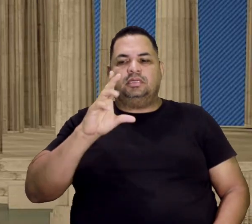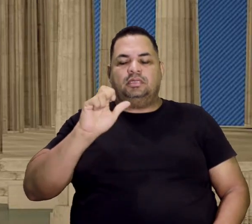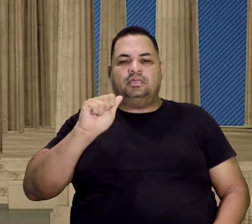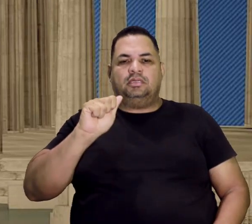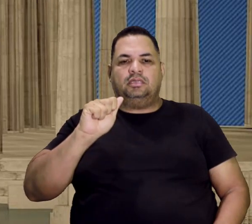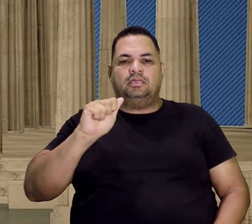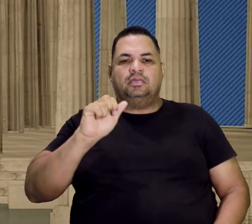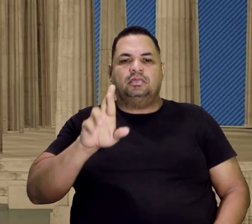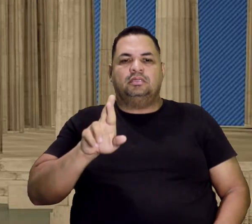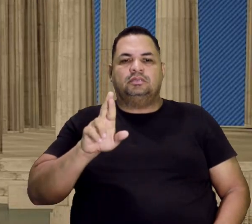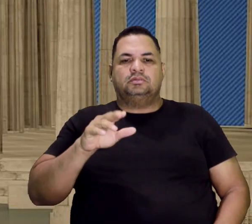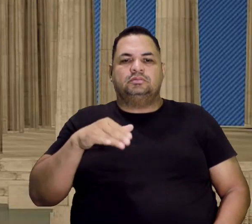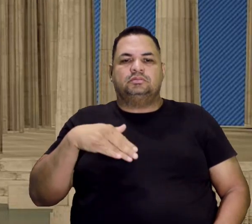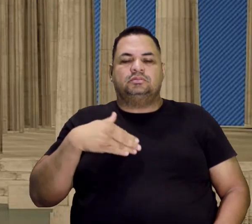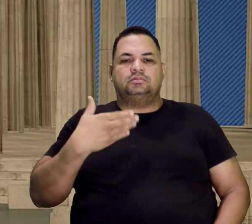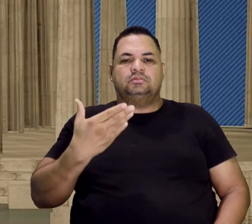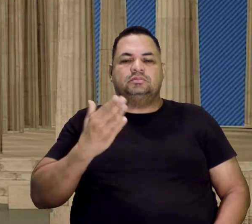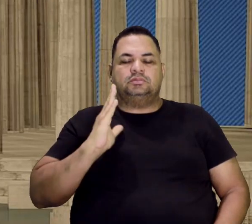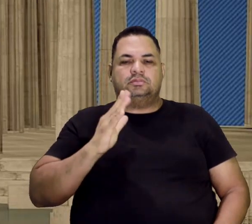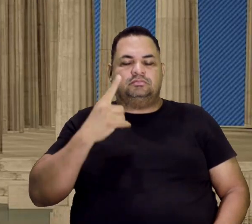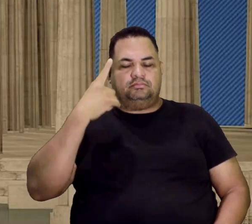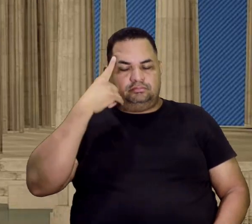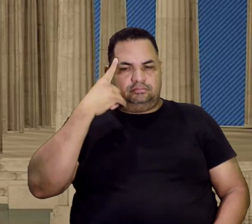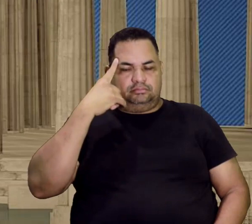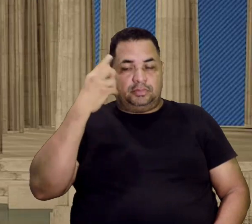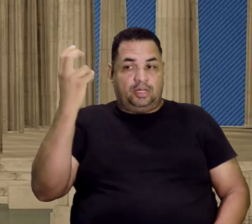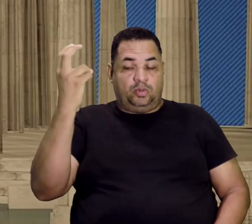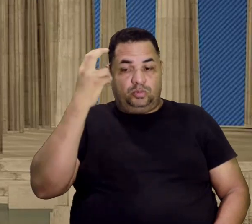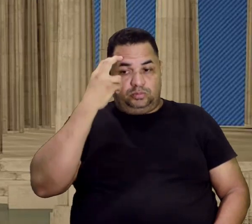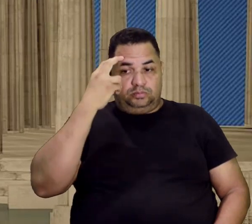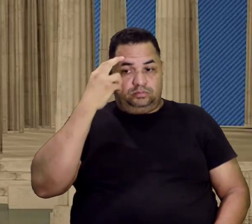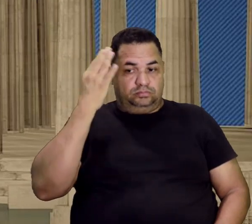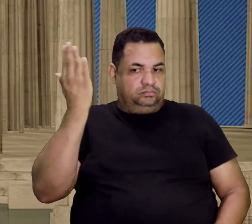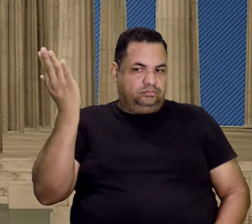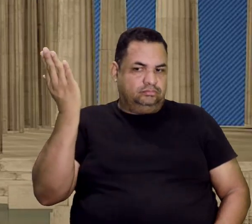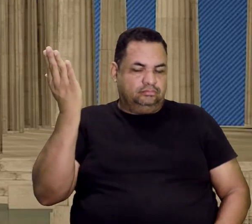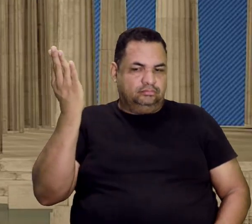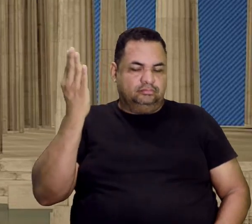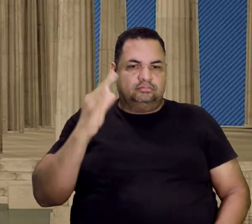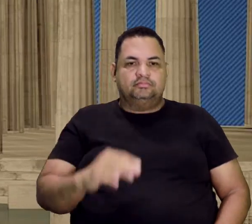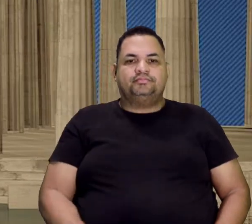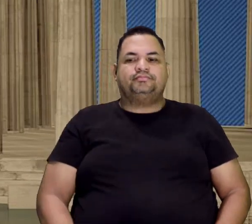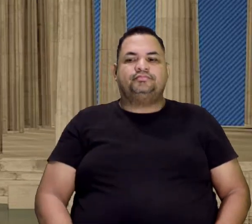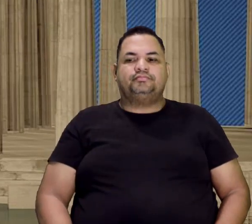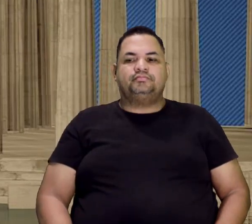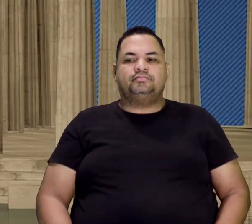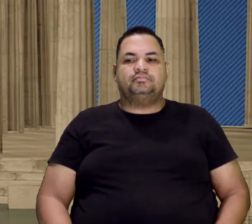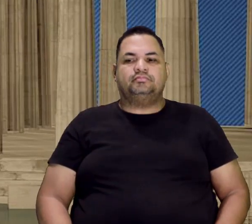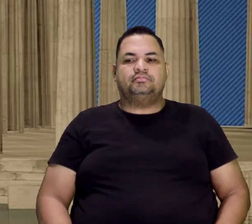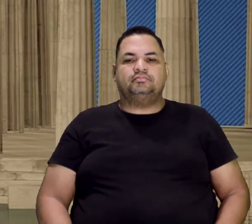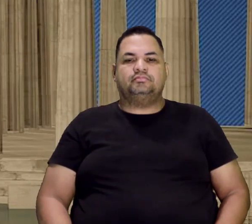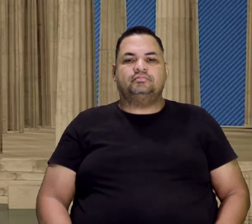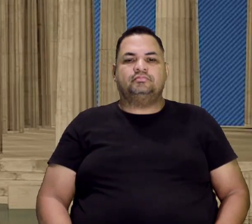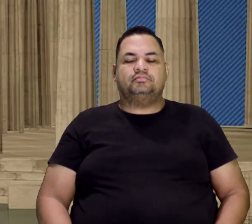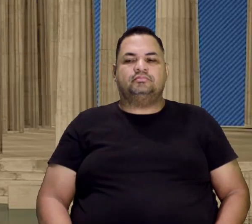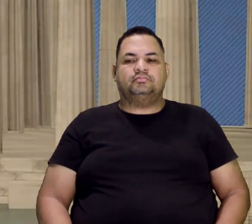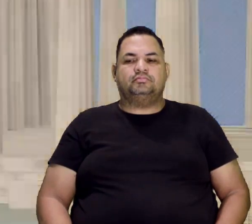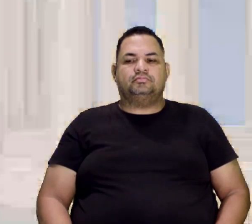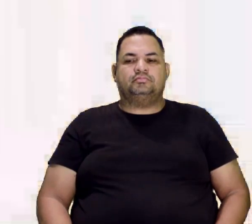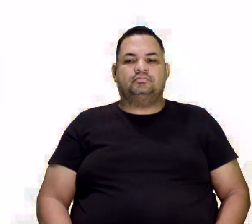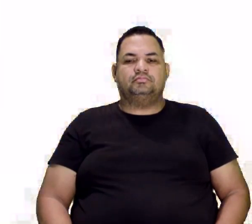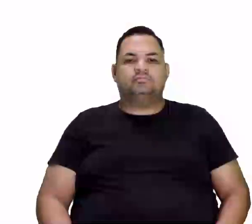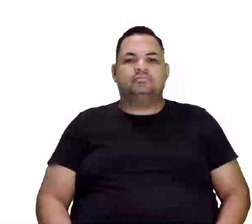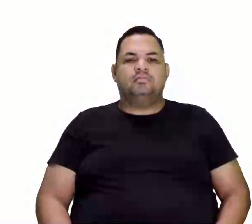Já pensou em fazer uma ideia assim? Isso é cultura, gente. Interessante, né? Vamos